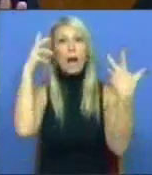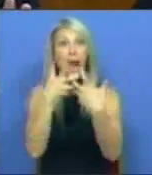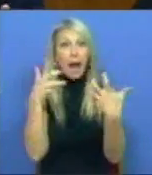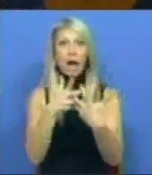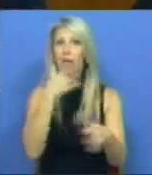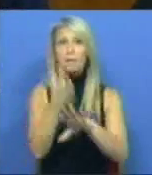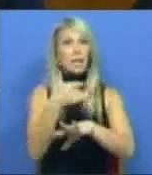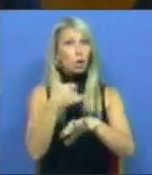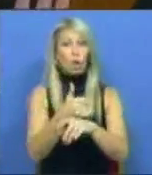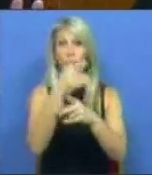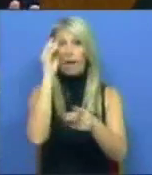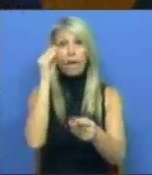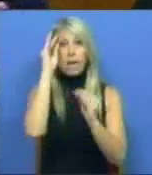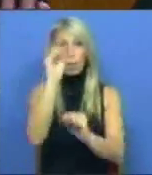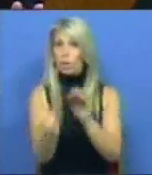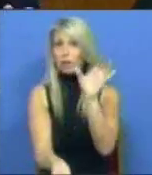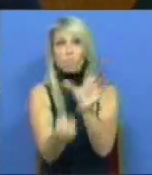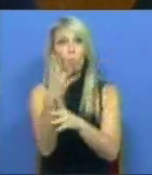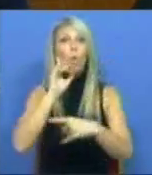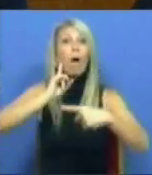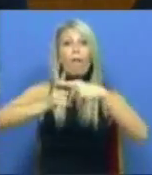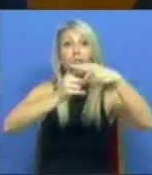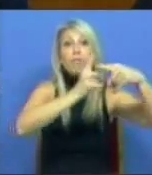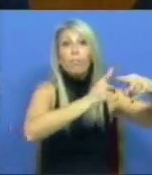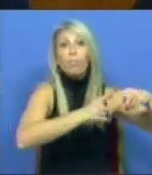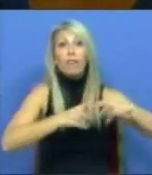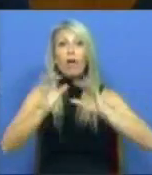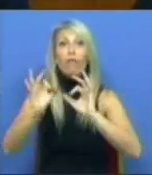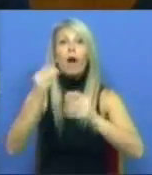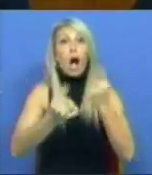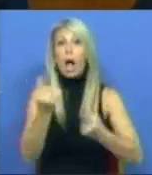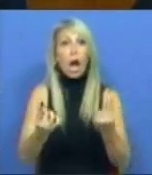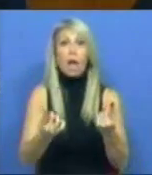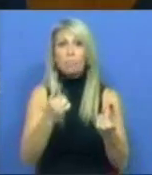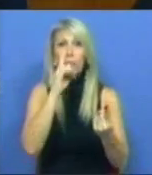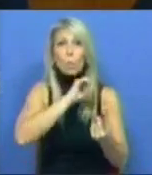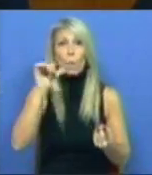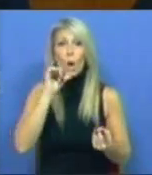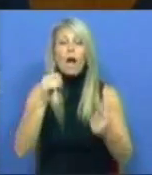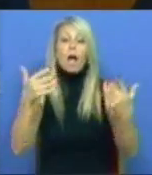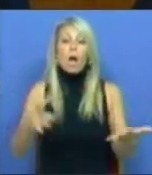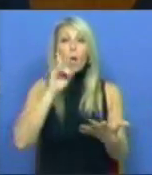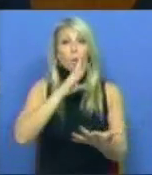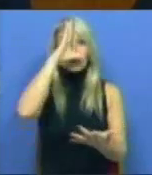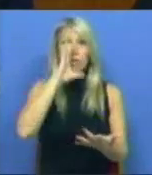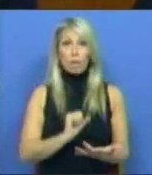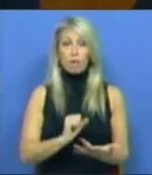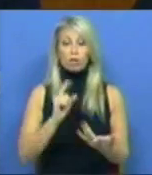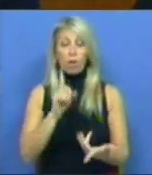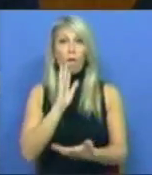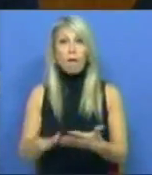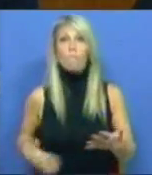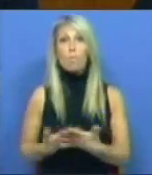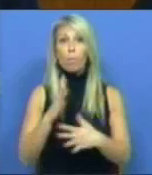educação que não beneficiou absolutamente ninguém. E aquilo que a Sra. Ministra agora propõe com aquilo que chama medidas de racionalização